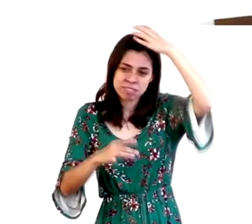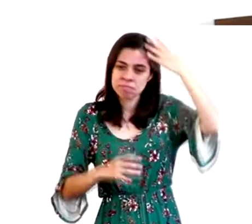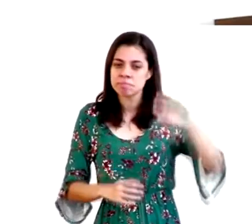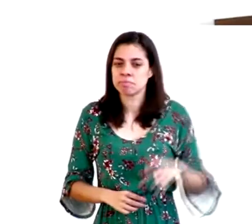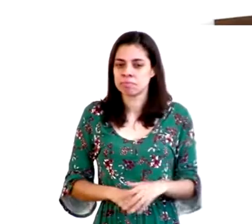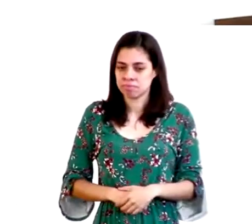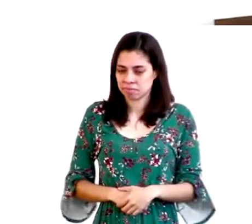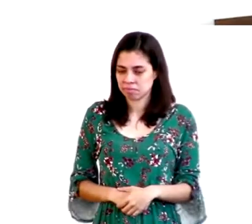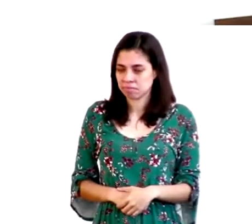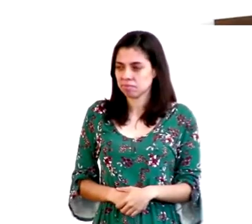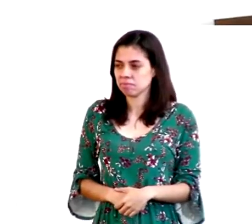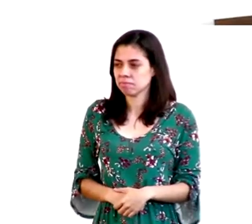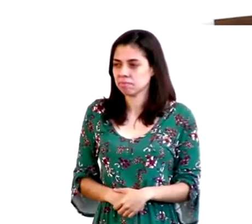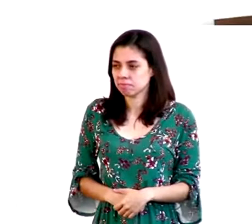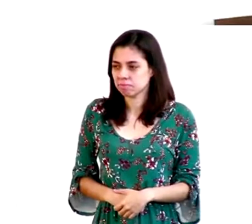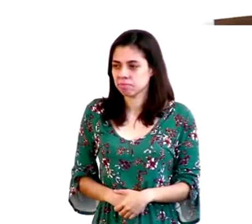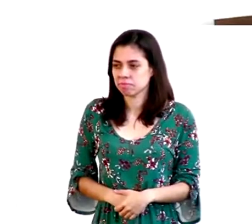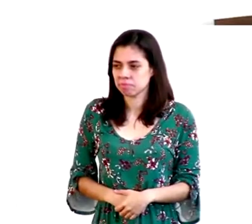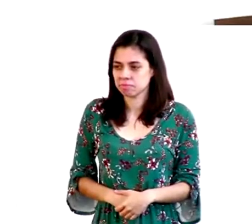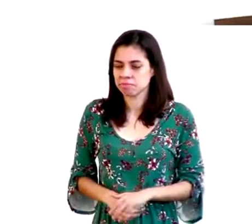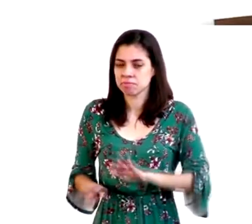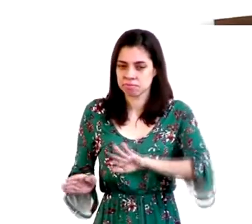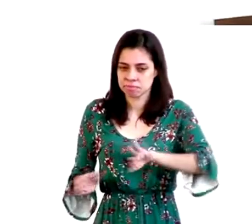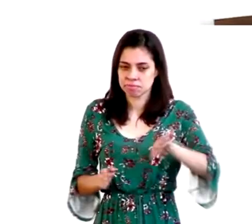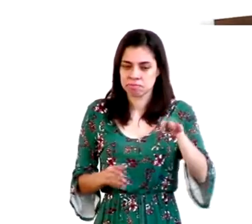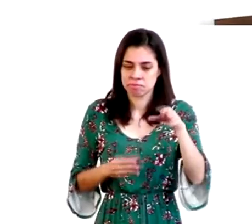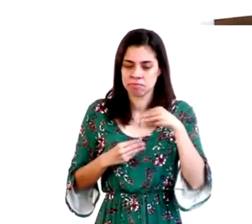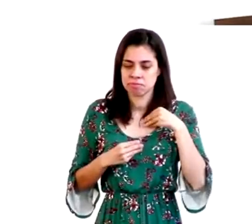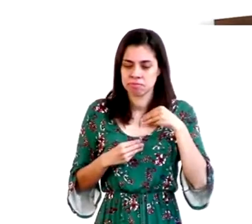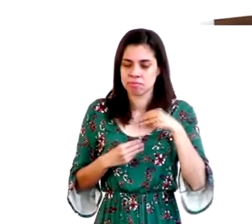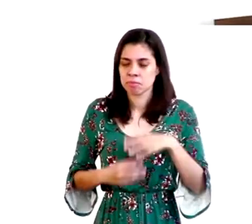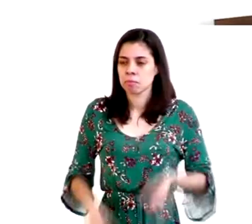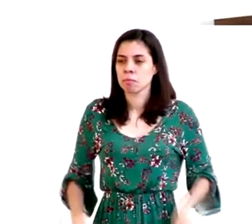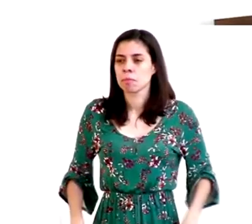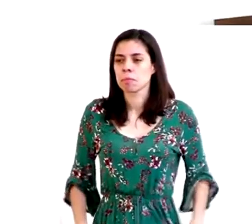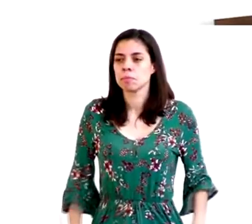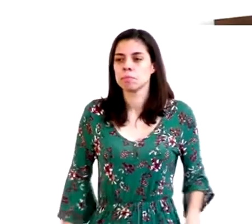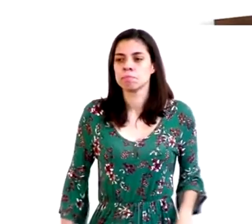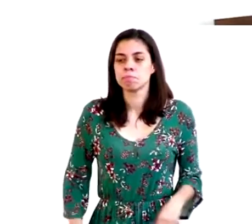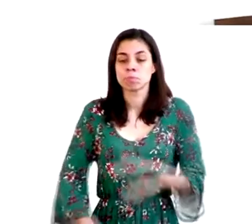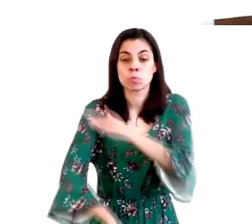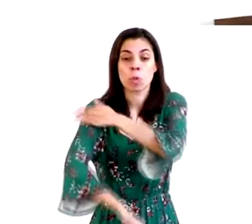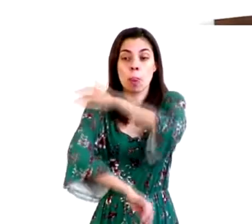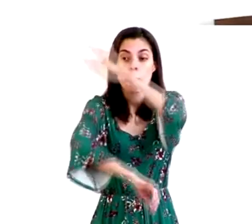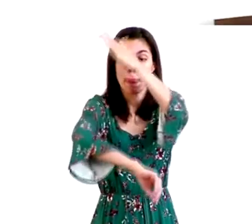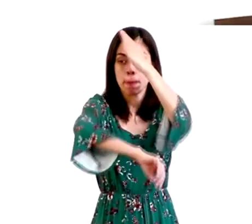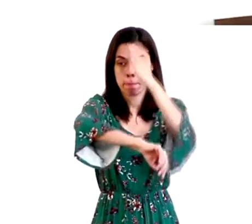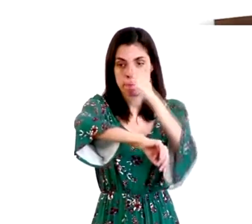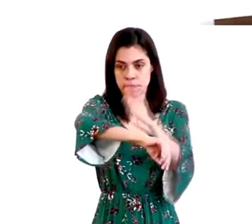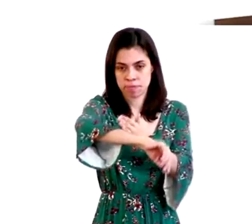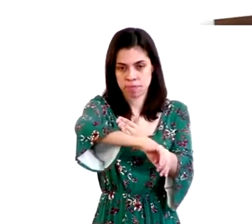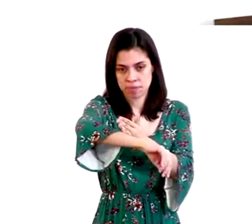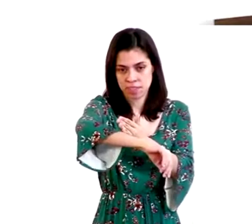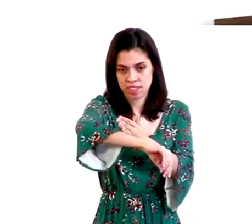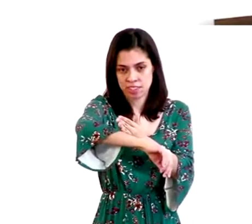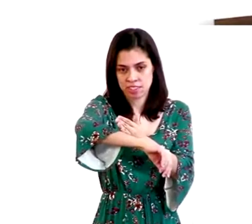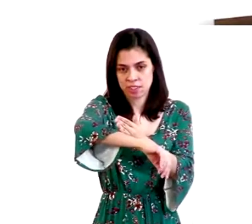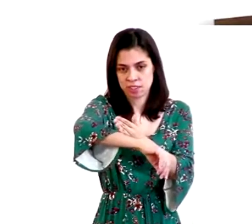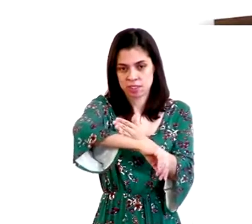Queridos, é sobre isso que o Sermão do Monte, ou na realidade o Evangelho de Mateus nos